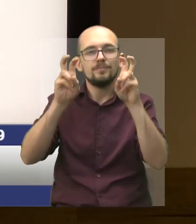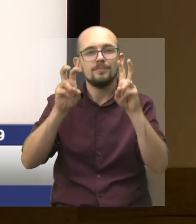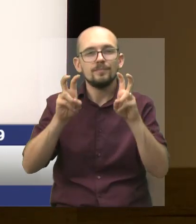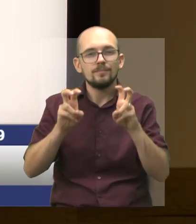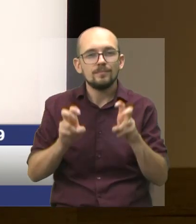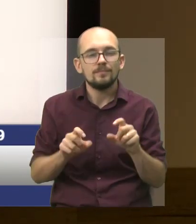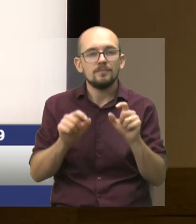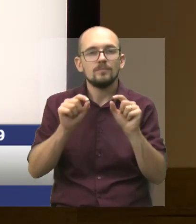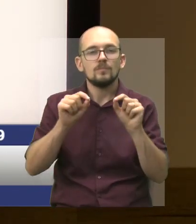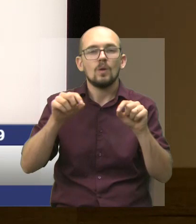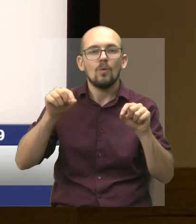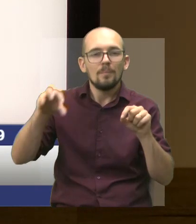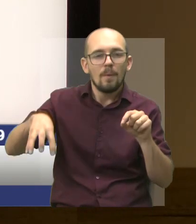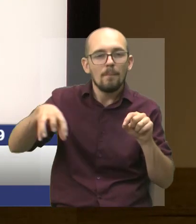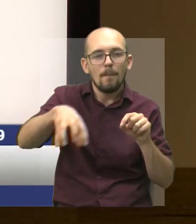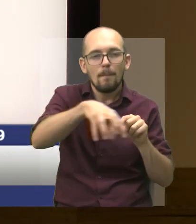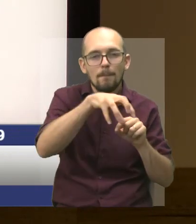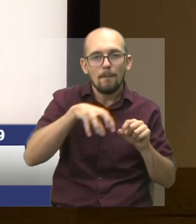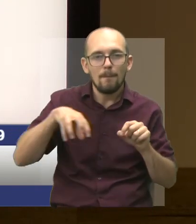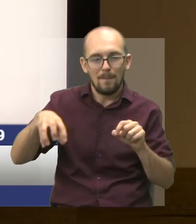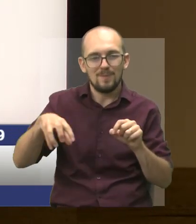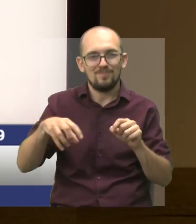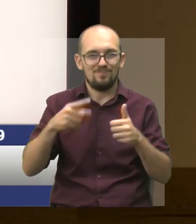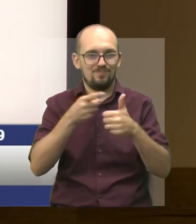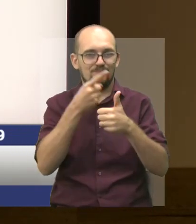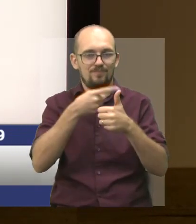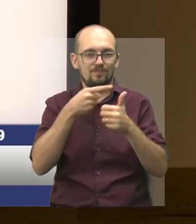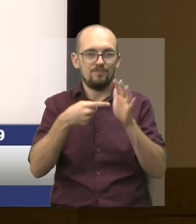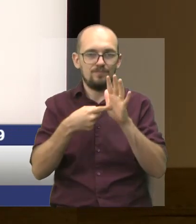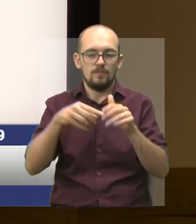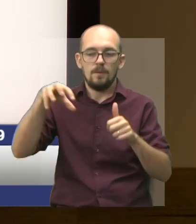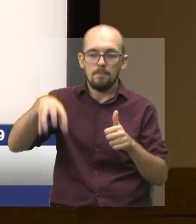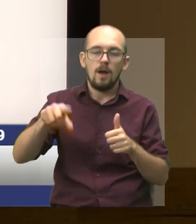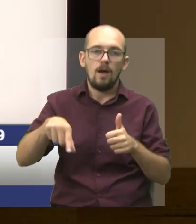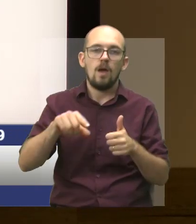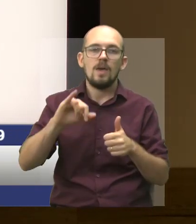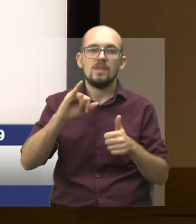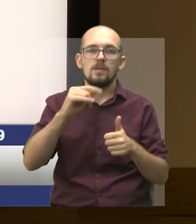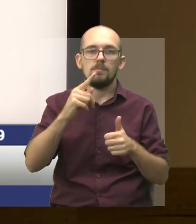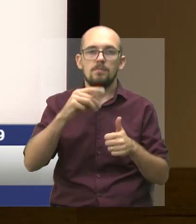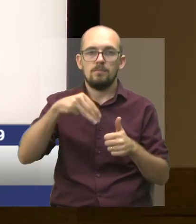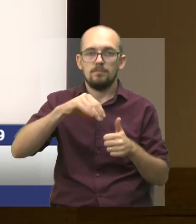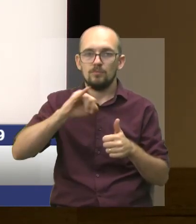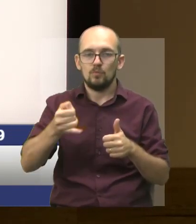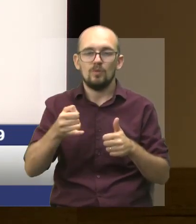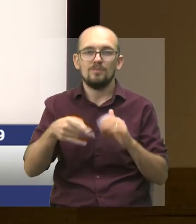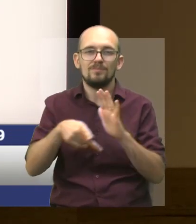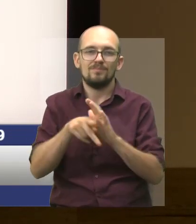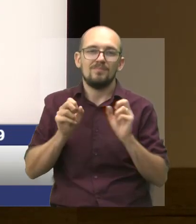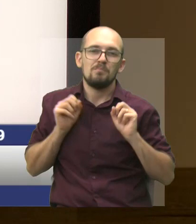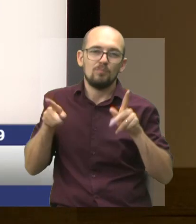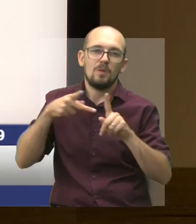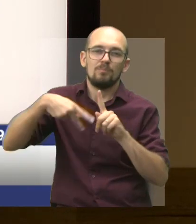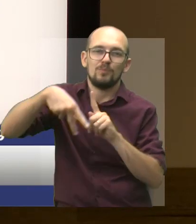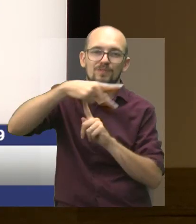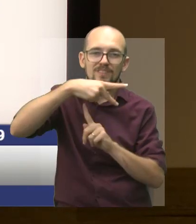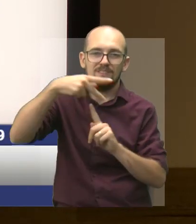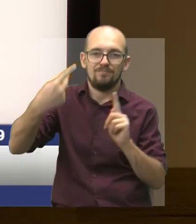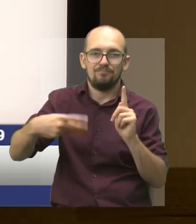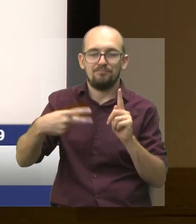por órgão, né? O primeiro órgão que a gente apresenta aqui é o IPMJ, Instituto de Previdência Municipal de